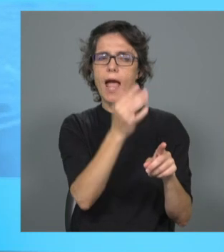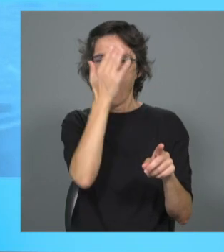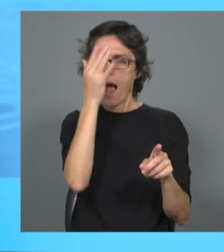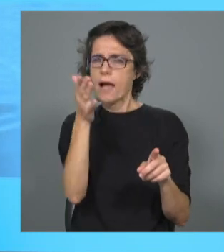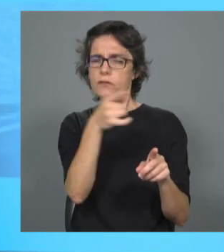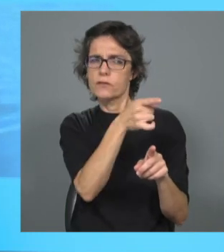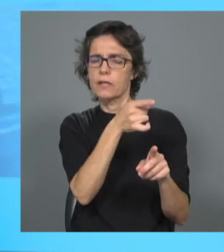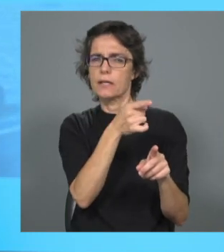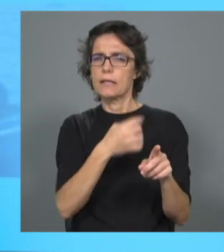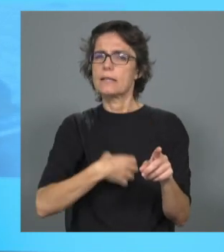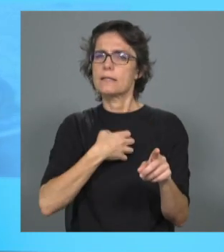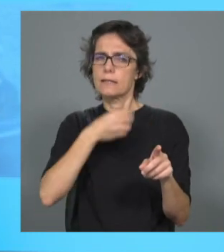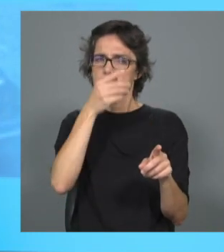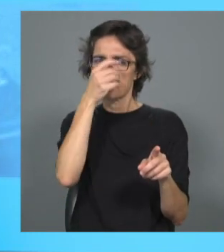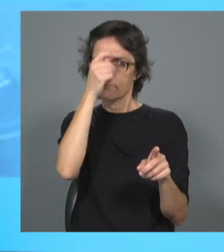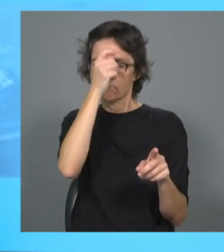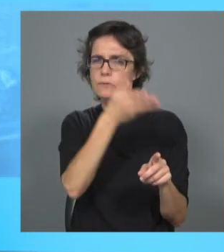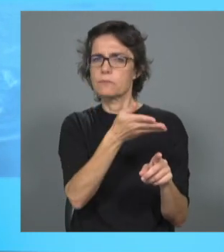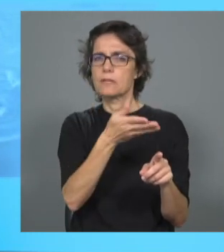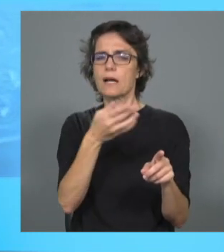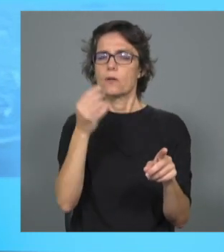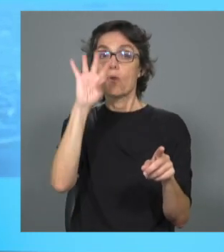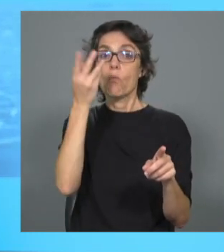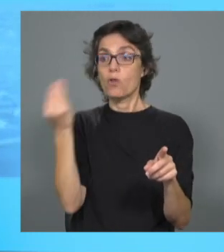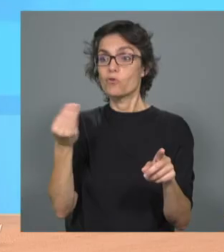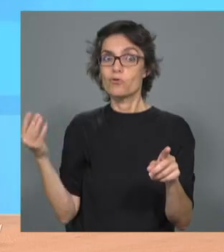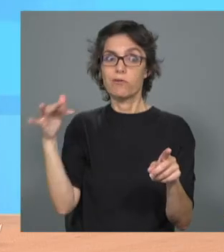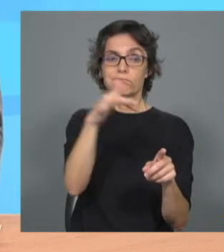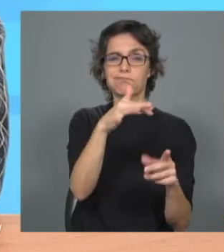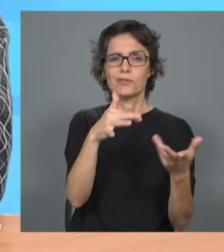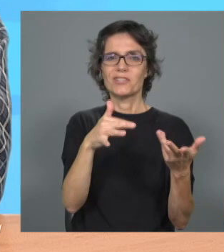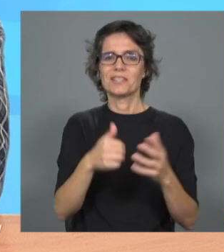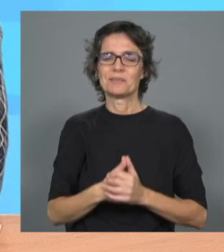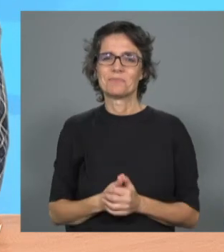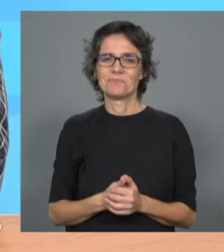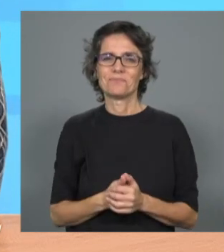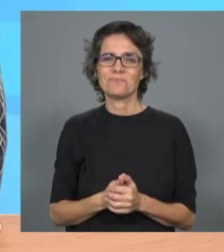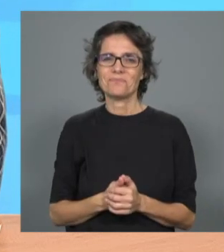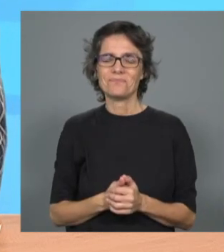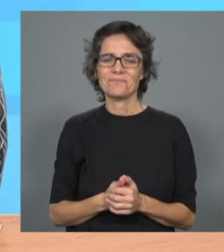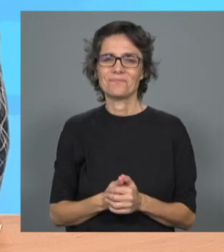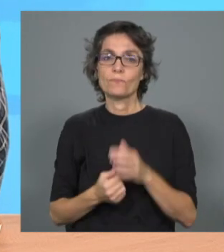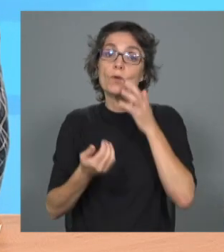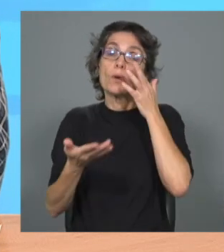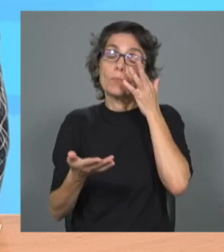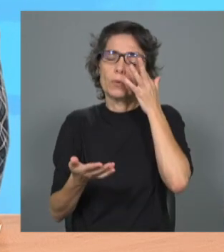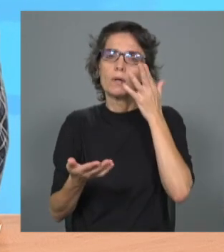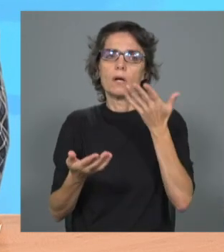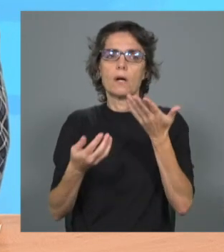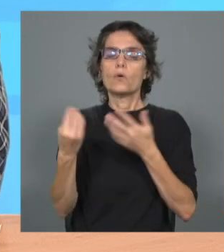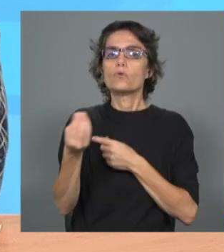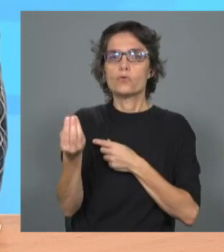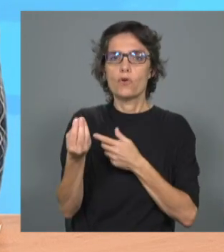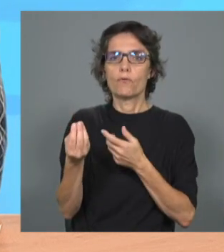facto de terem jovens que vêm de longe e que querem estar ali com eles? A experiência juvenil hoje é de muita